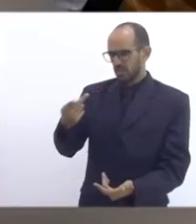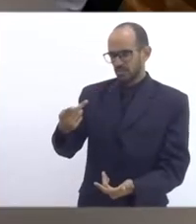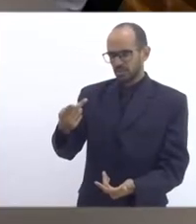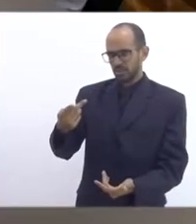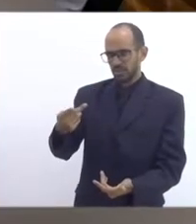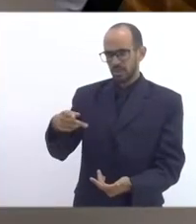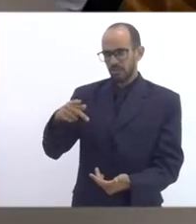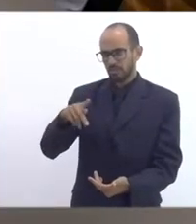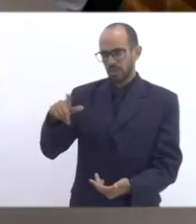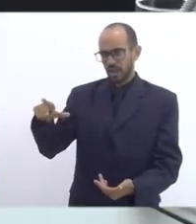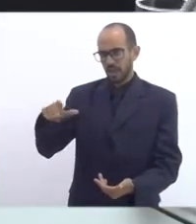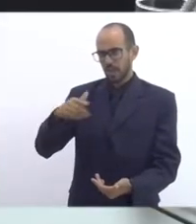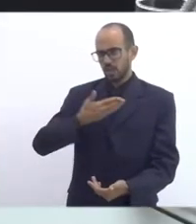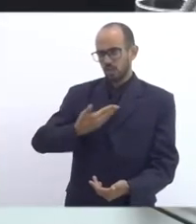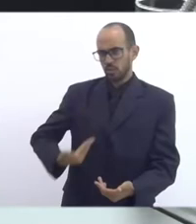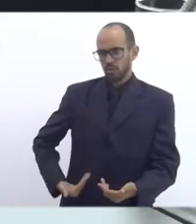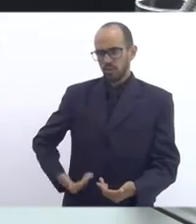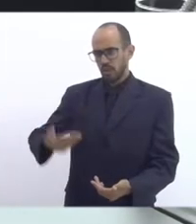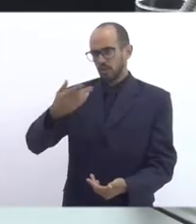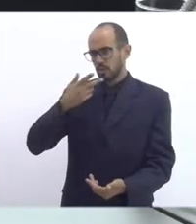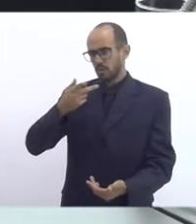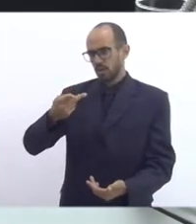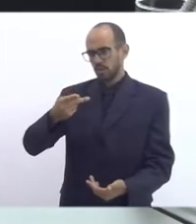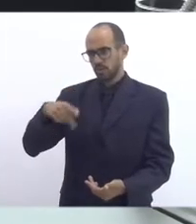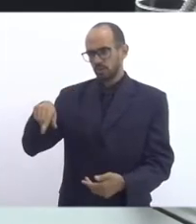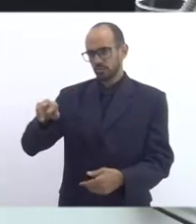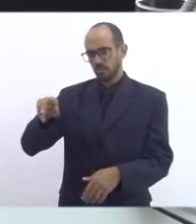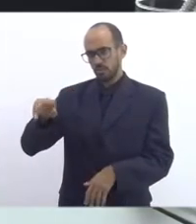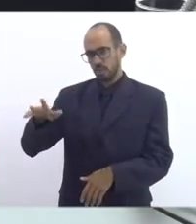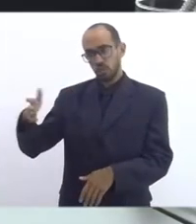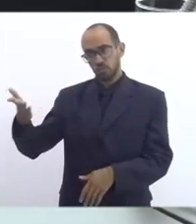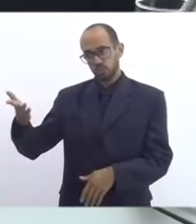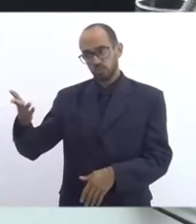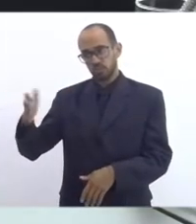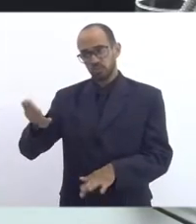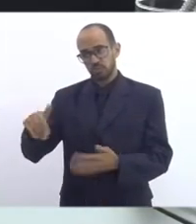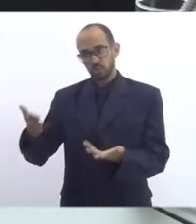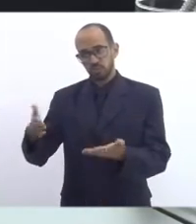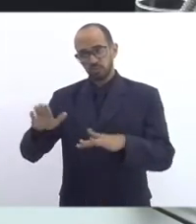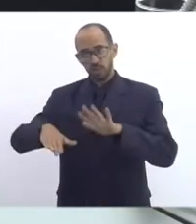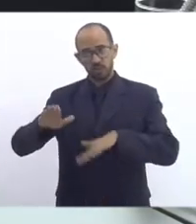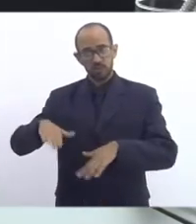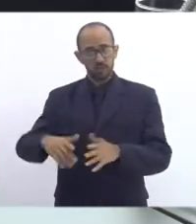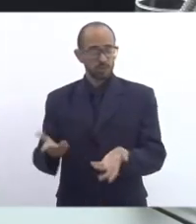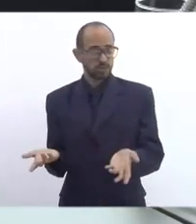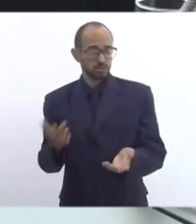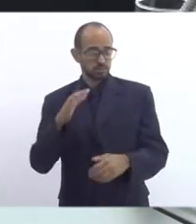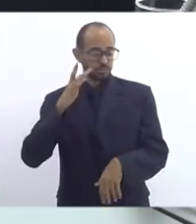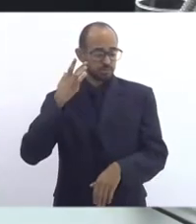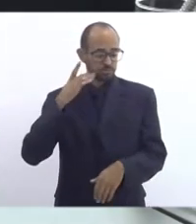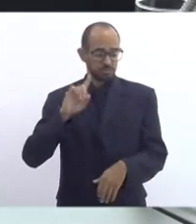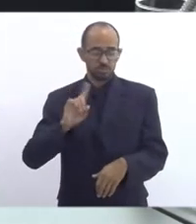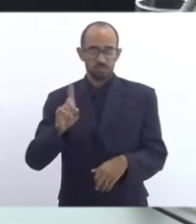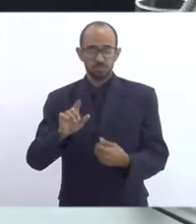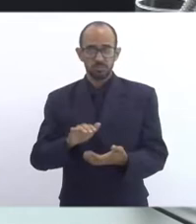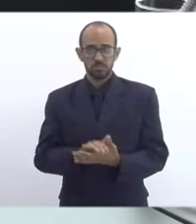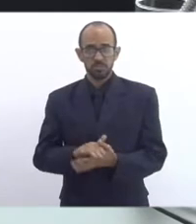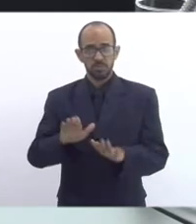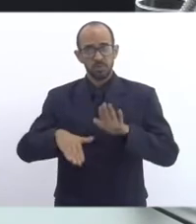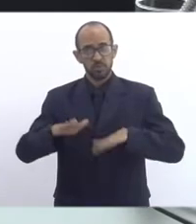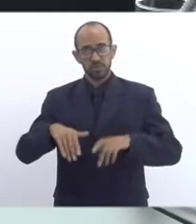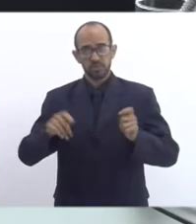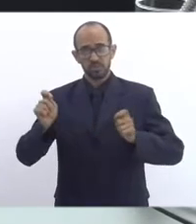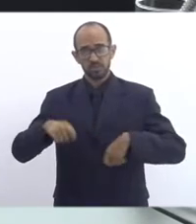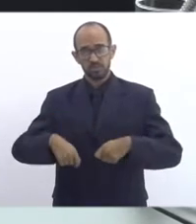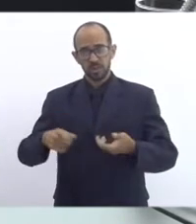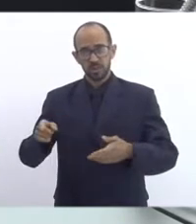sobre esse tema de, dos irmãos, né, Márcio? É. Talvez anotar o nome desse PL, algum conceito